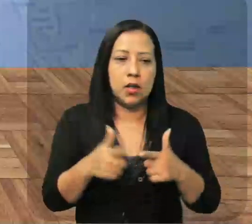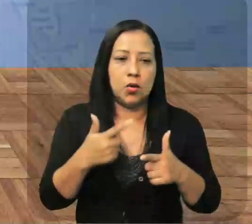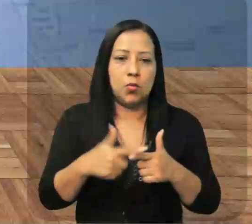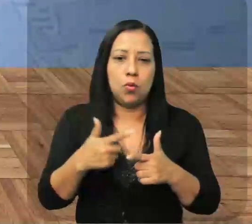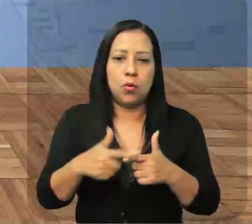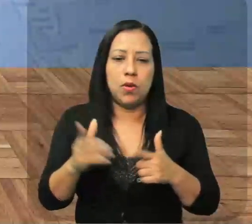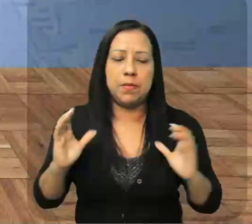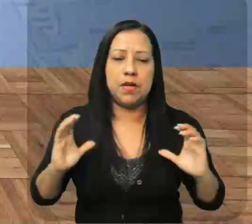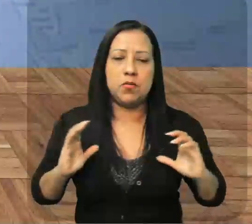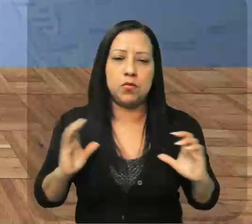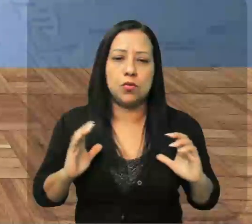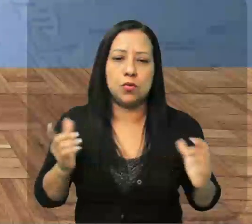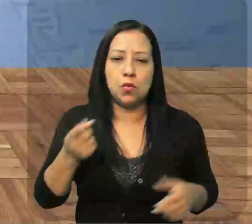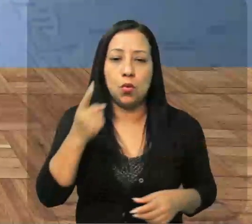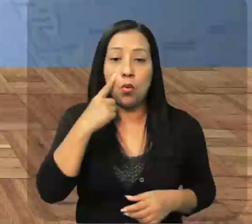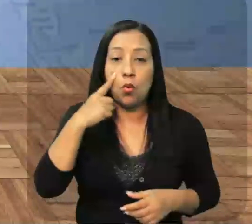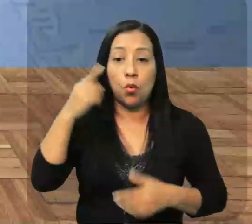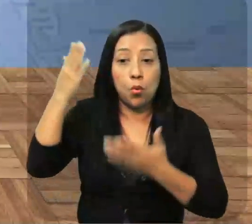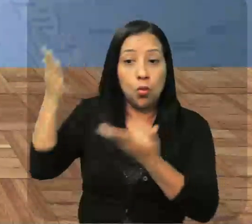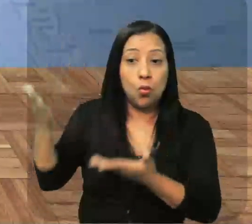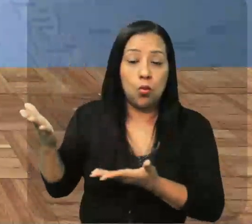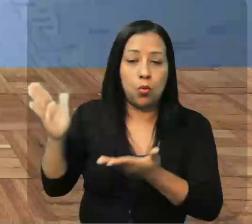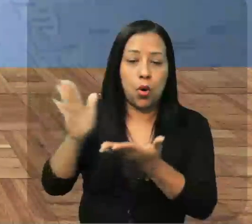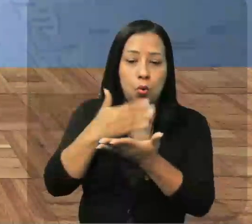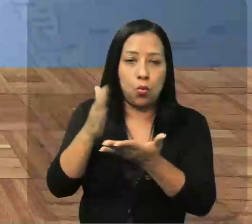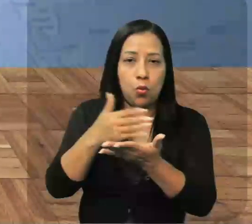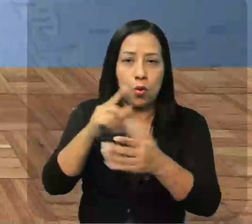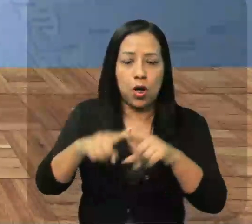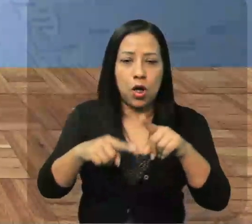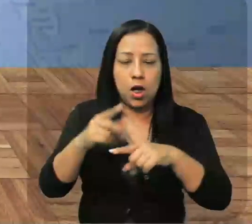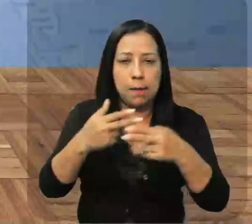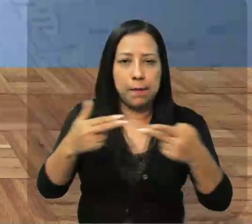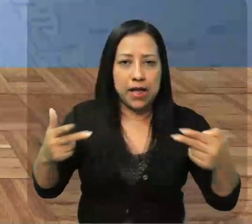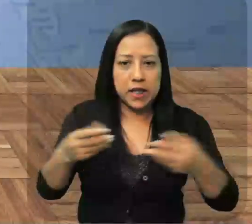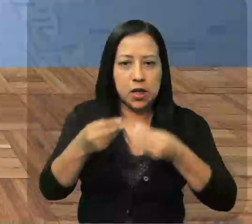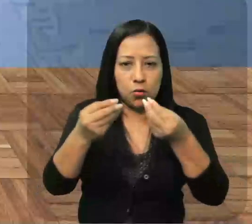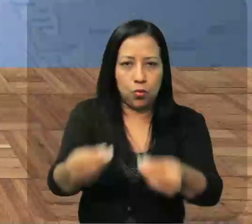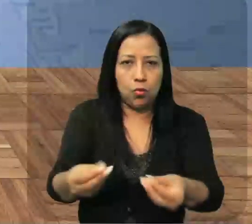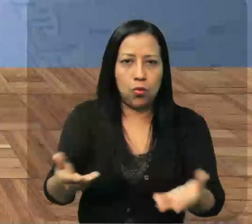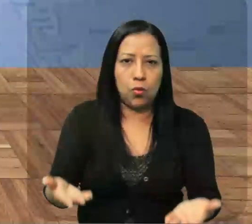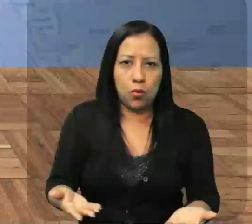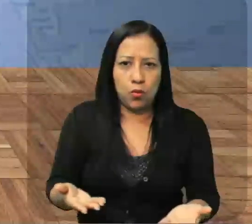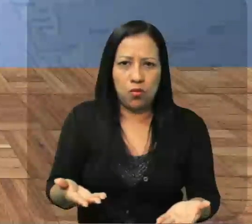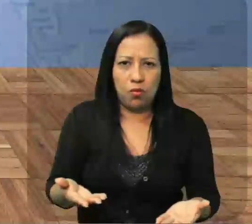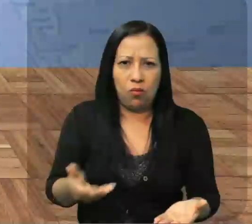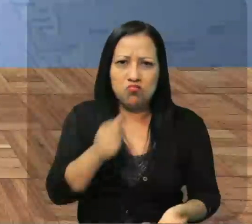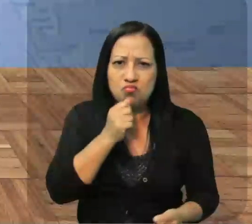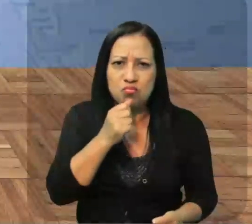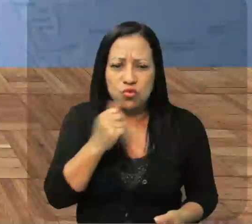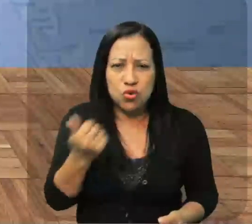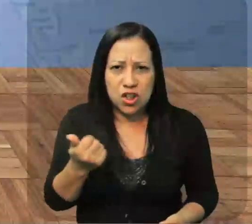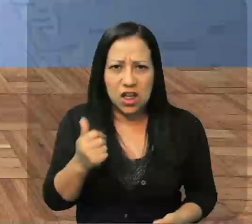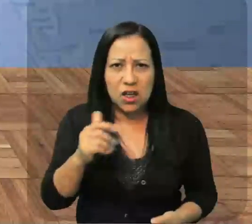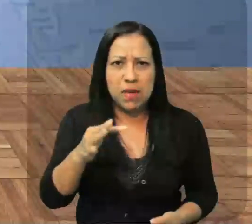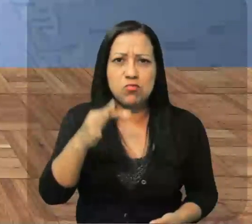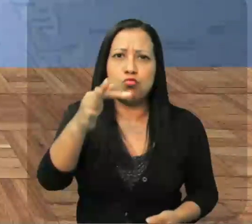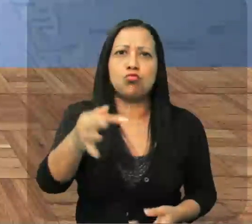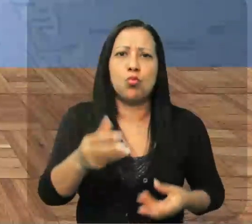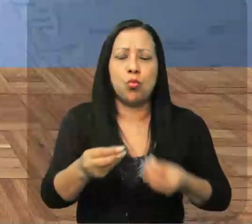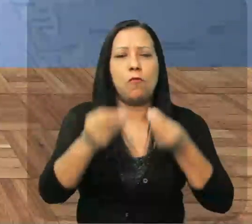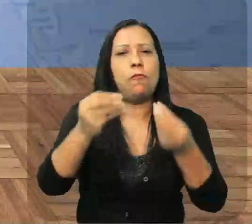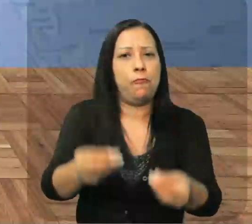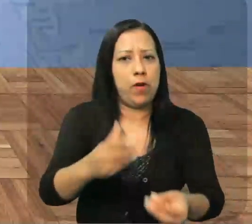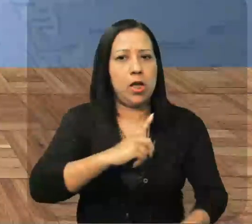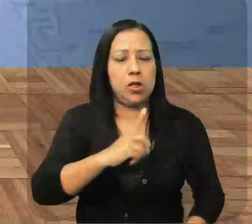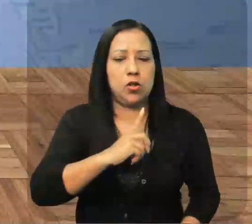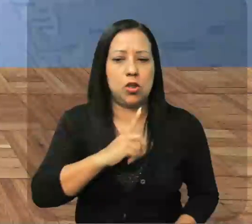para vocês. E não esqueçam, problemas urbanos, você vai ver, ó, trilhando rumo ao Enem no material que você recebeu. Se não